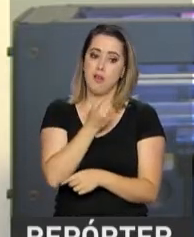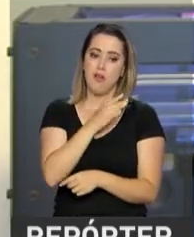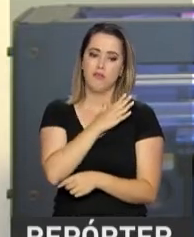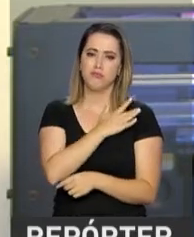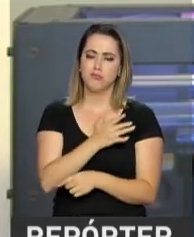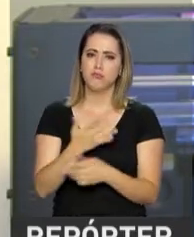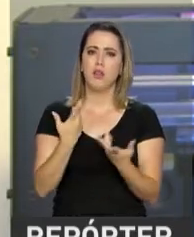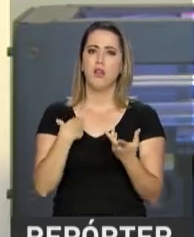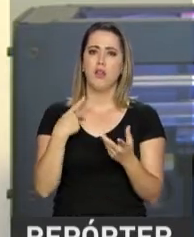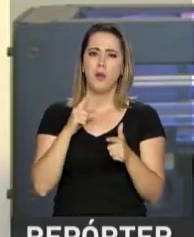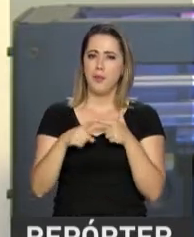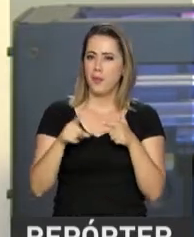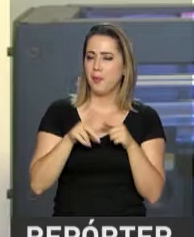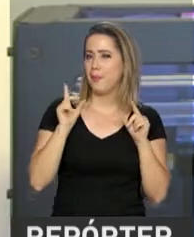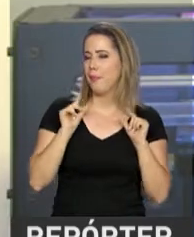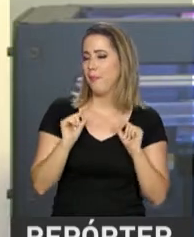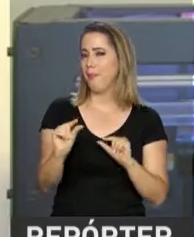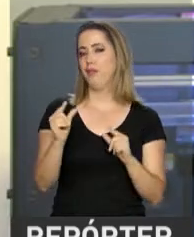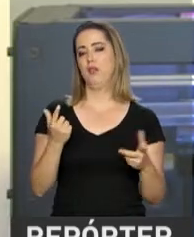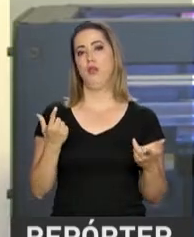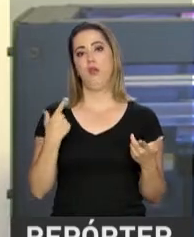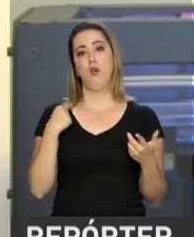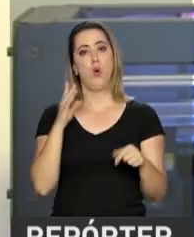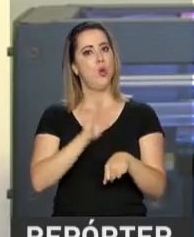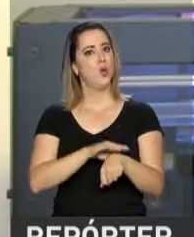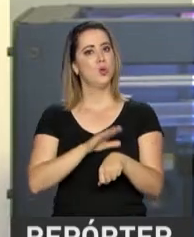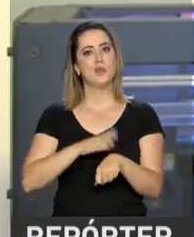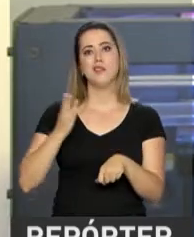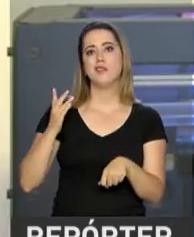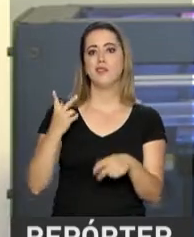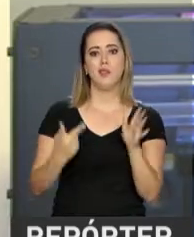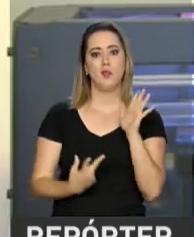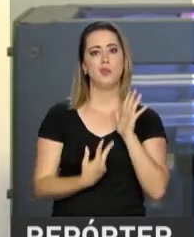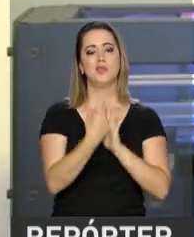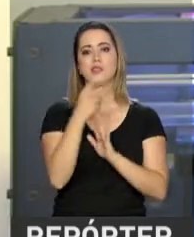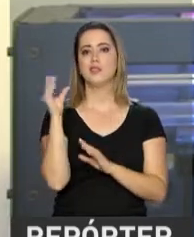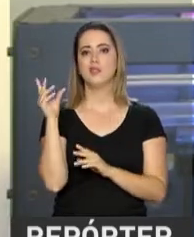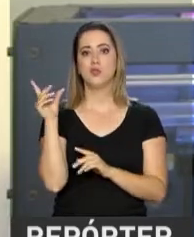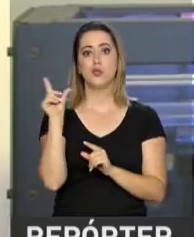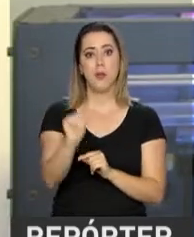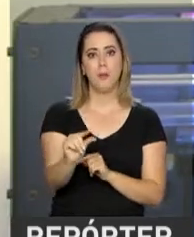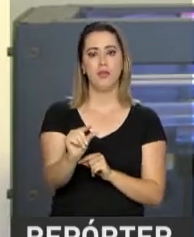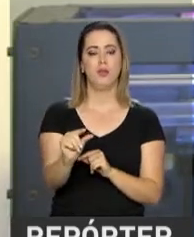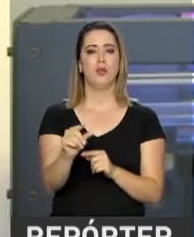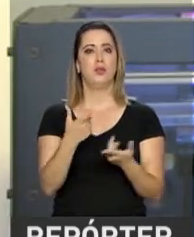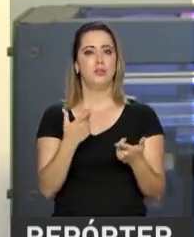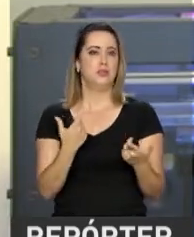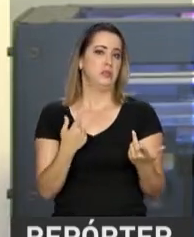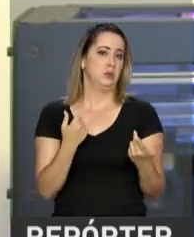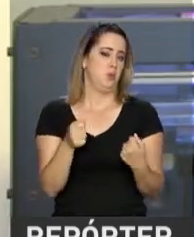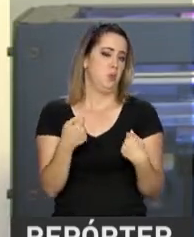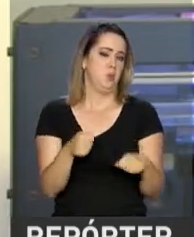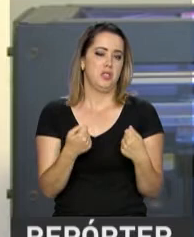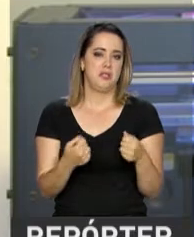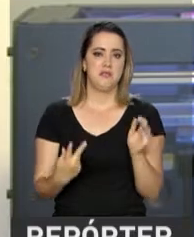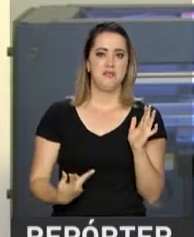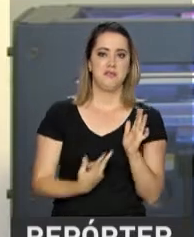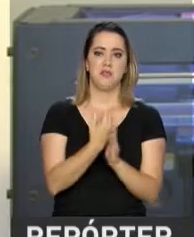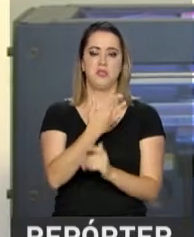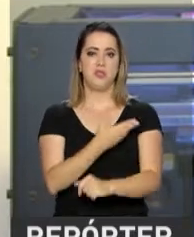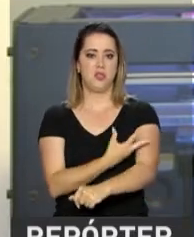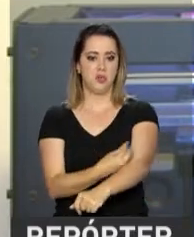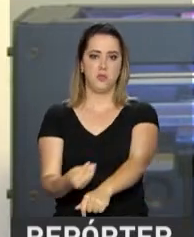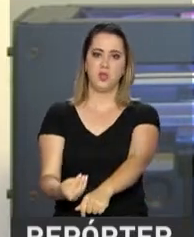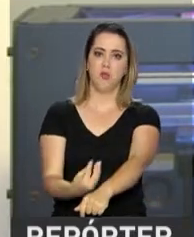se você agride menos o do ers o tempo cirúrgico é menor tem menos chances de fazer uma transfusão sanguínea ele